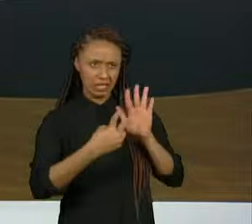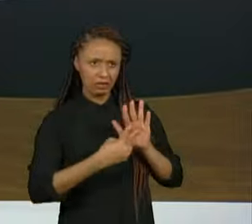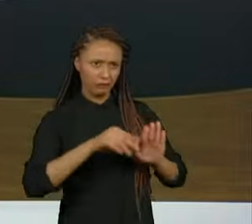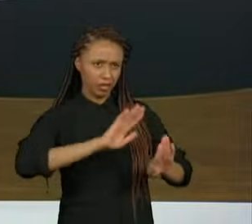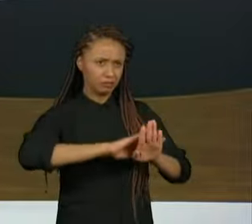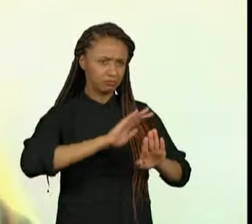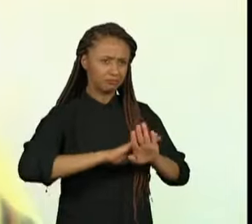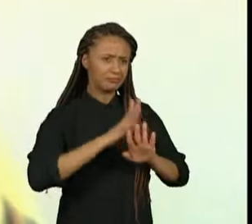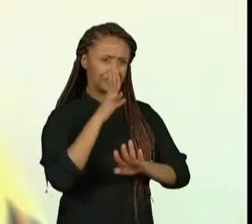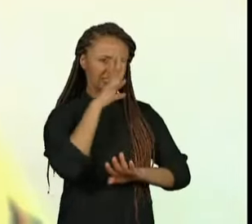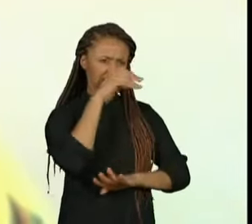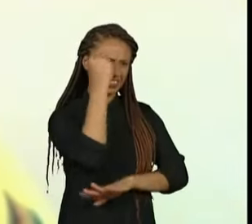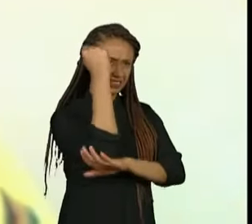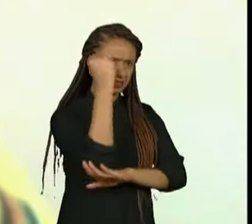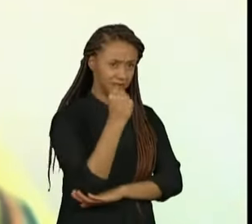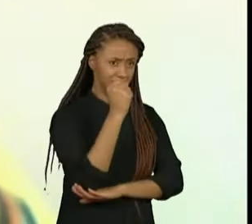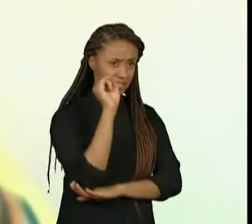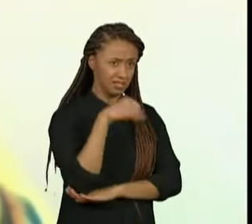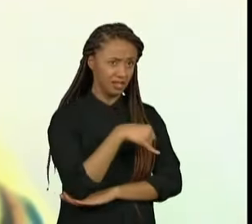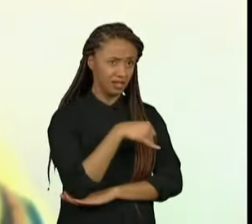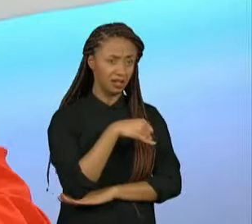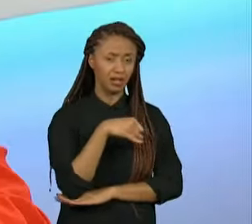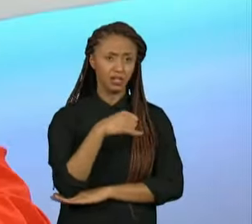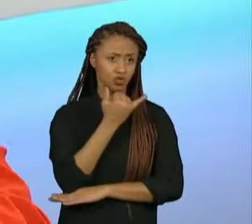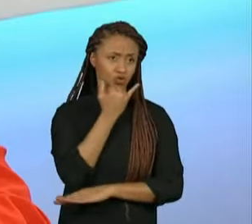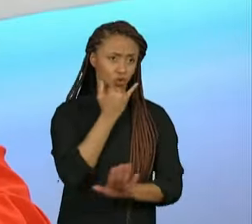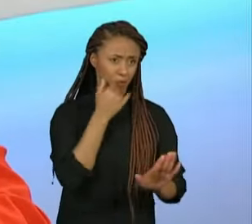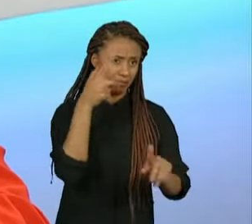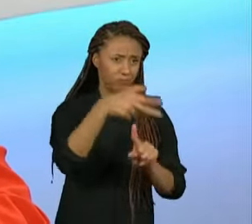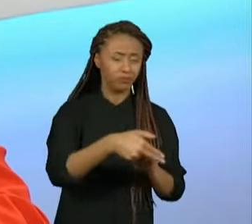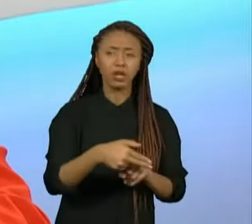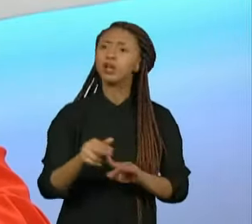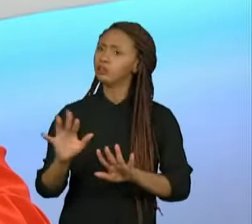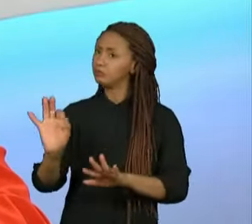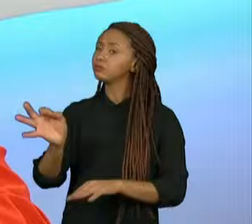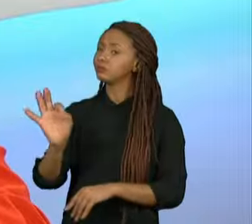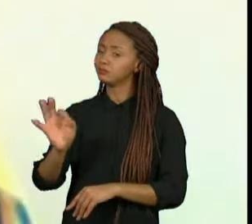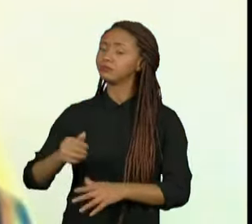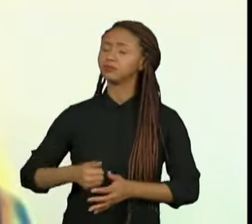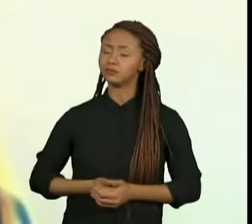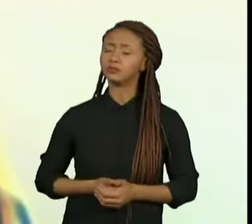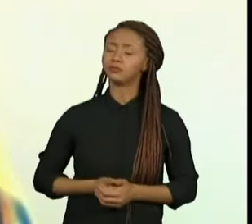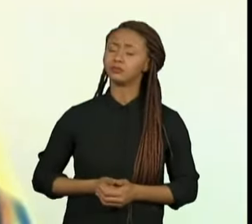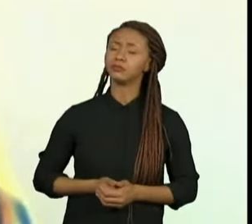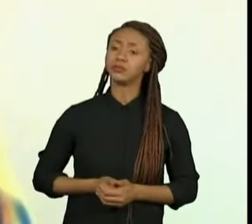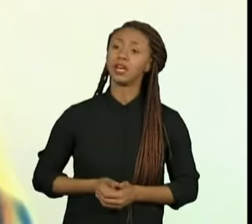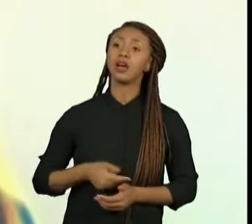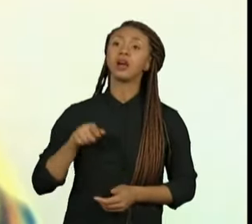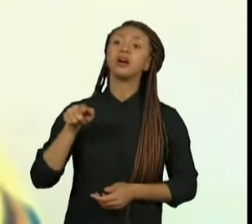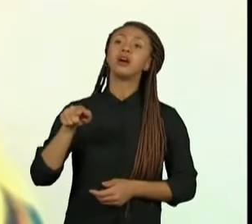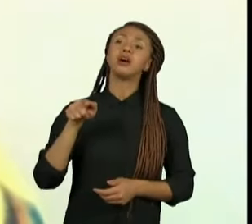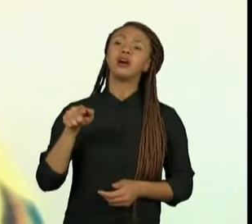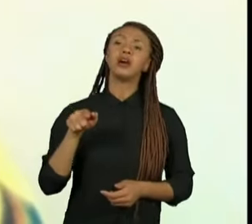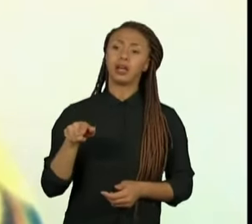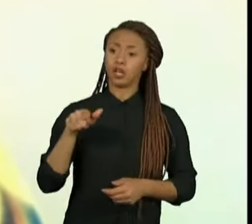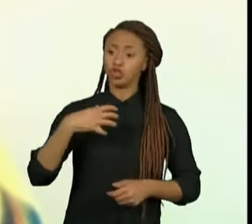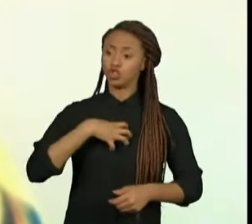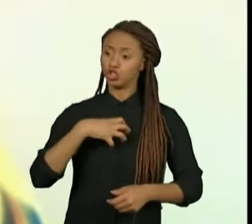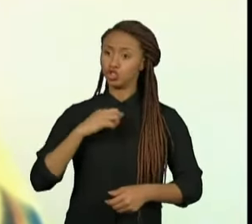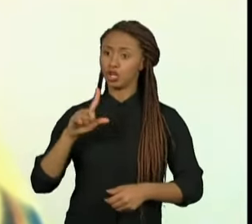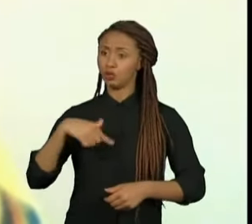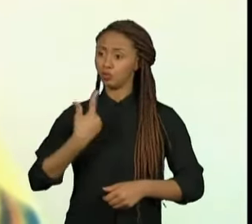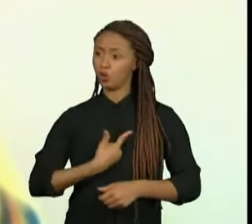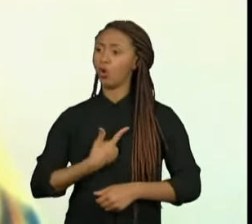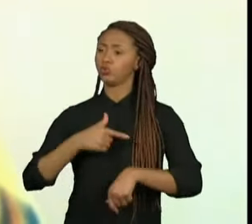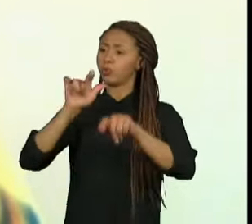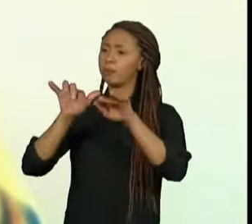resistência? Desculpa, só para... Não, sem sombra de dúvida. Ele é um ato de